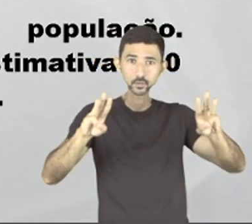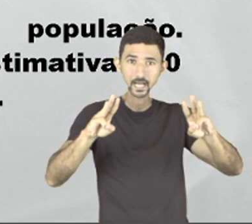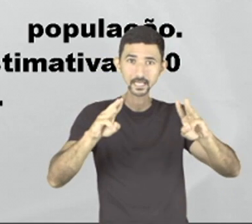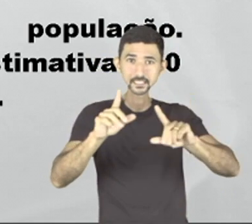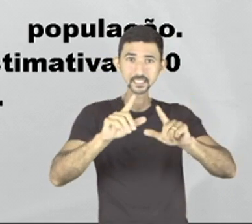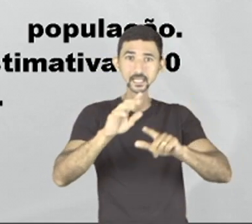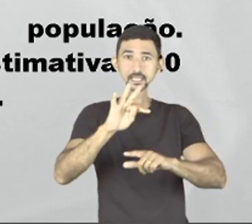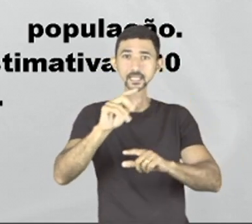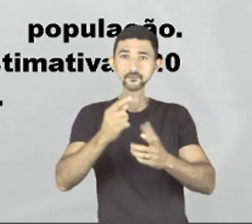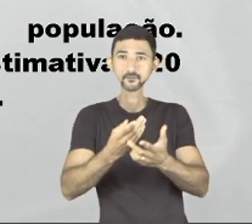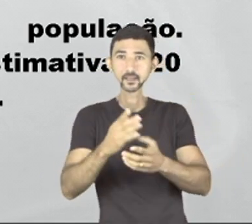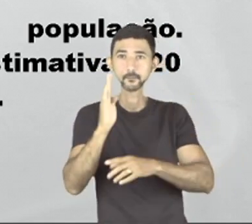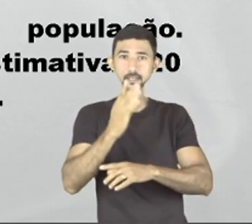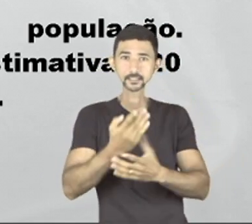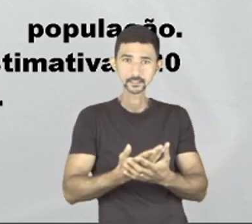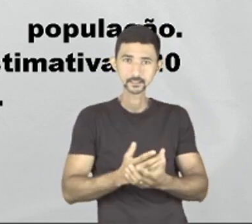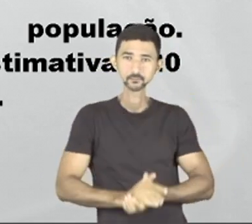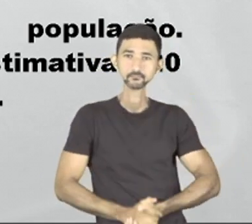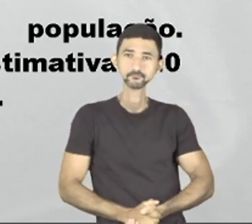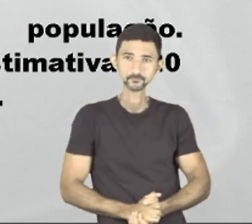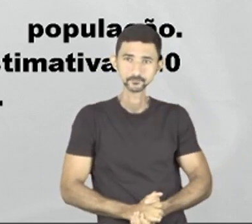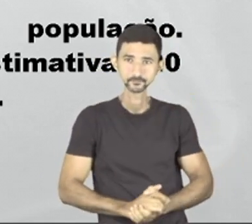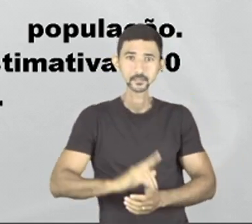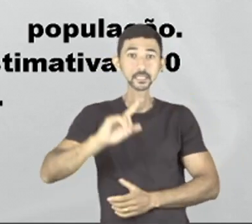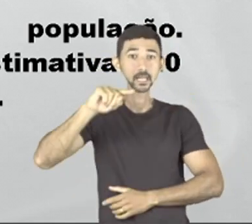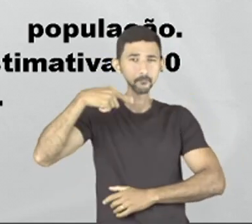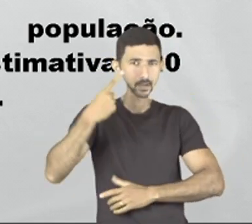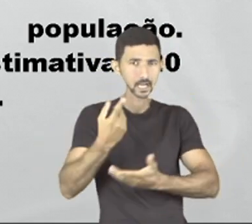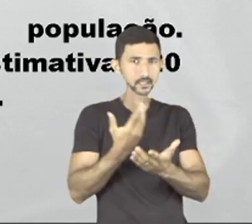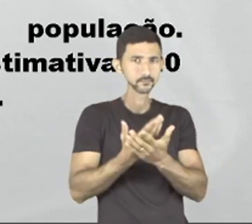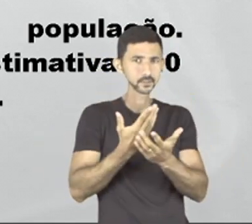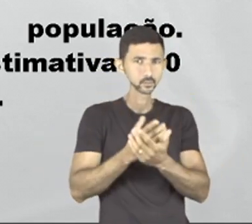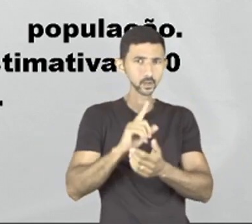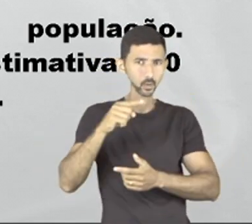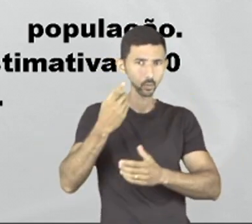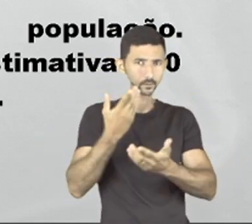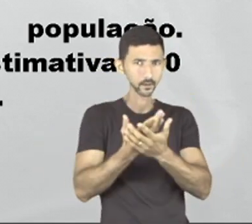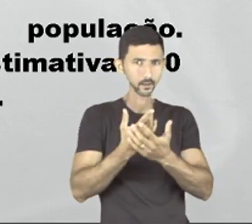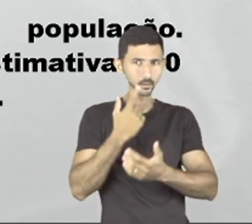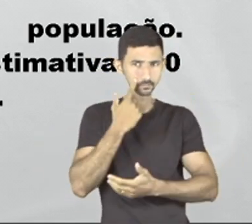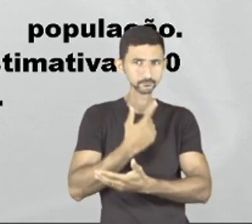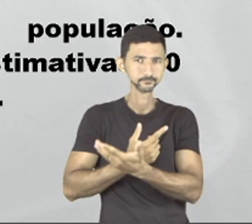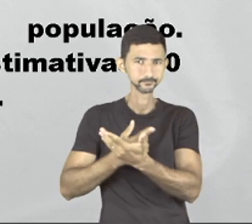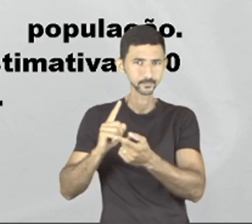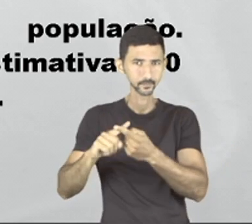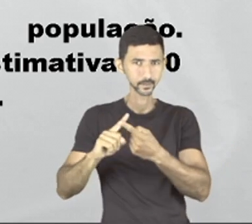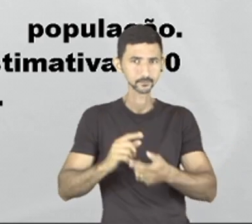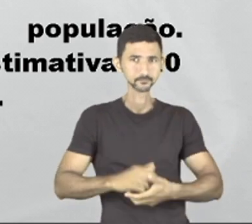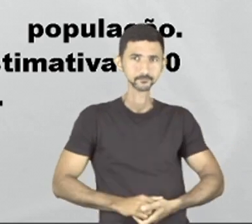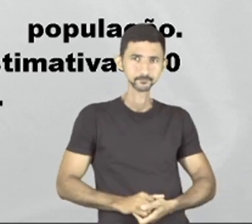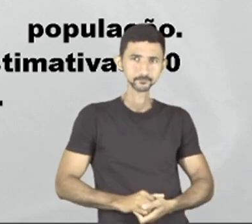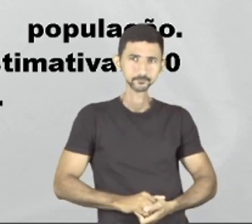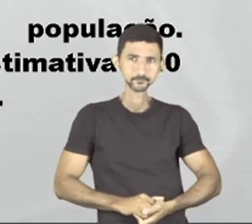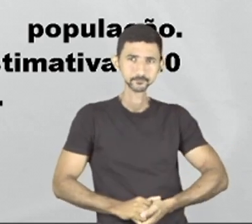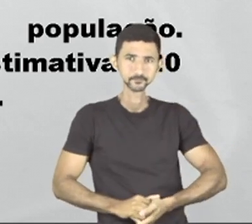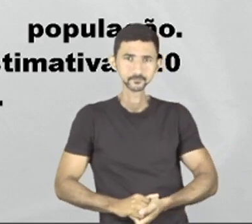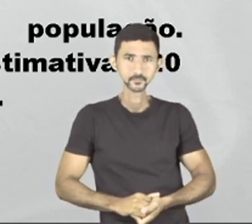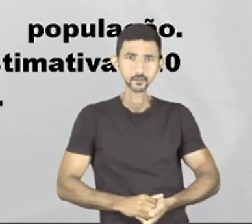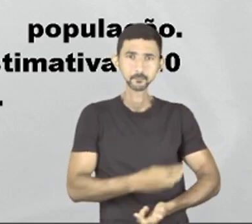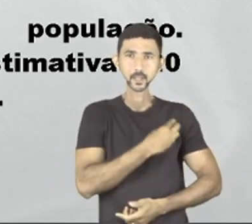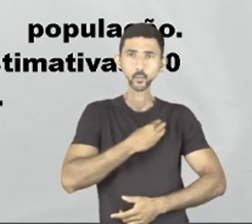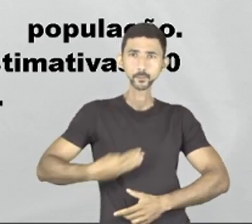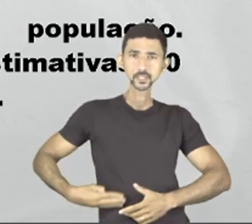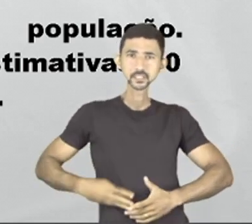do Pará, que é o maior produtor de cacau, a gente ainda vai pegar essas informações. Nós vimos também no Ministério do Turismo, o